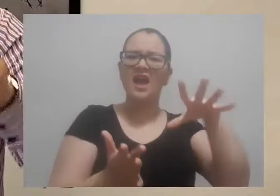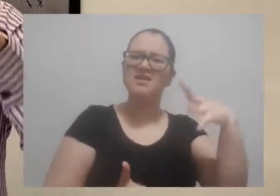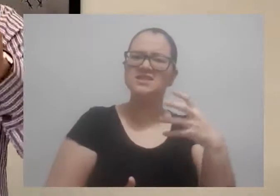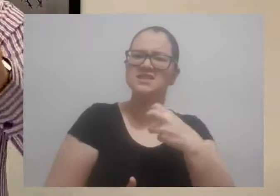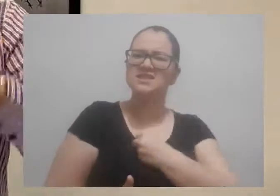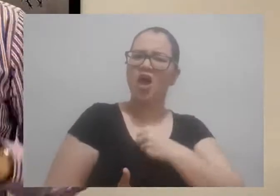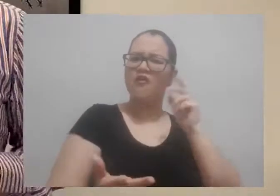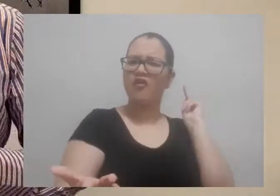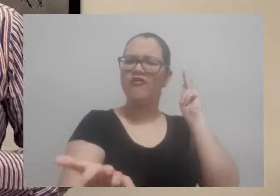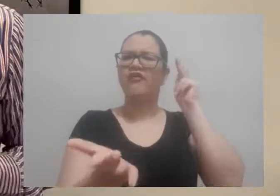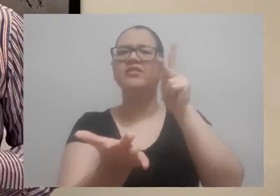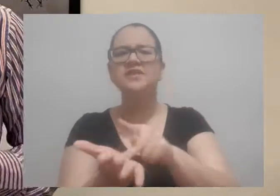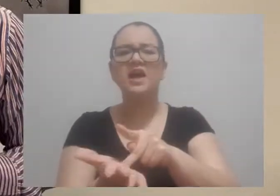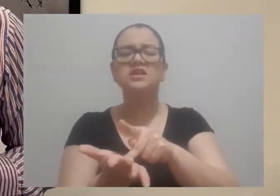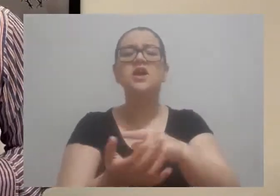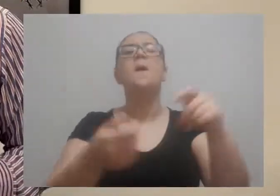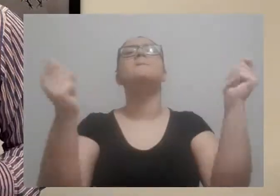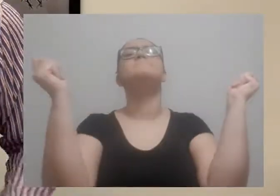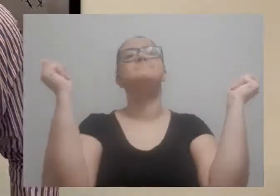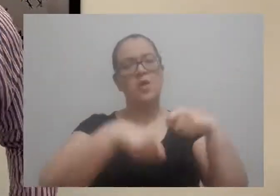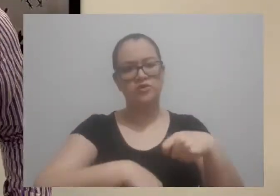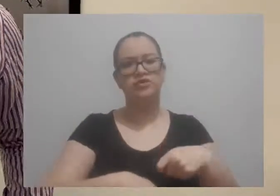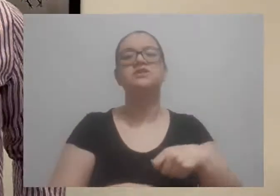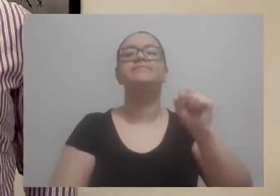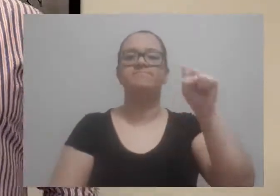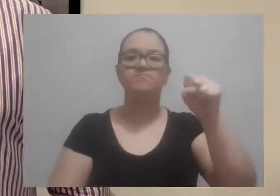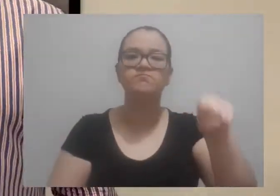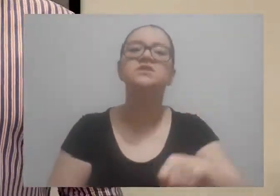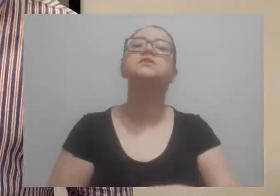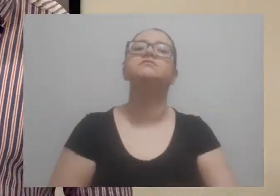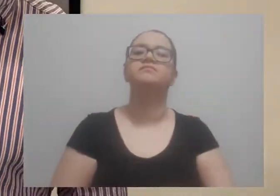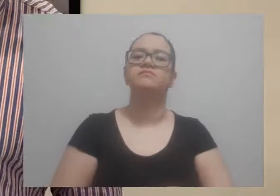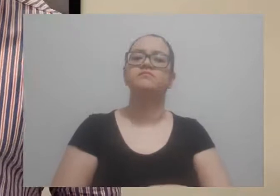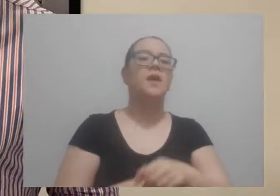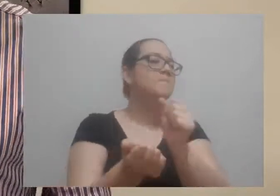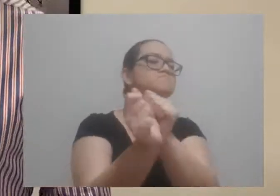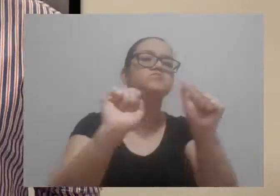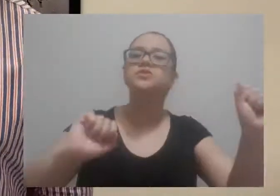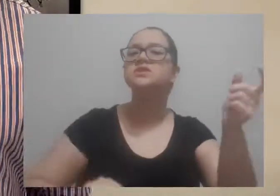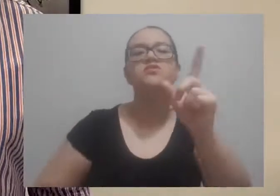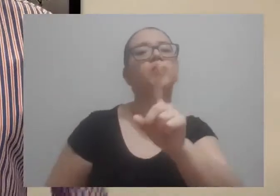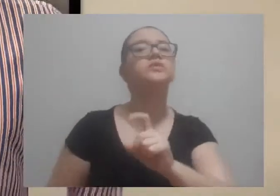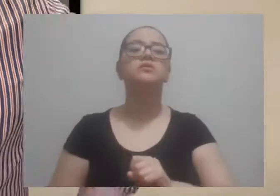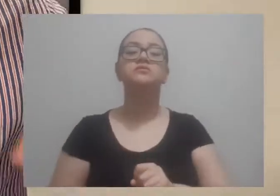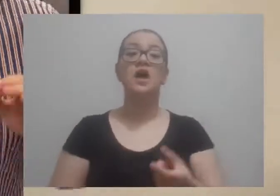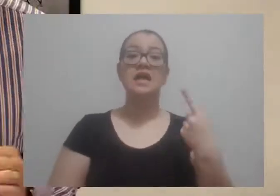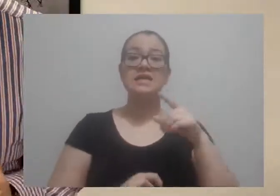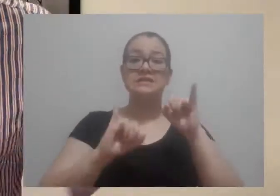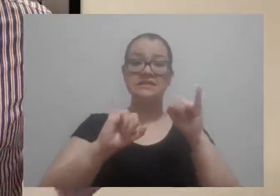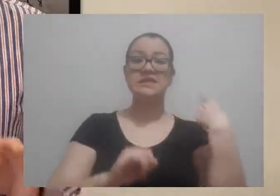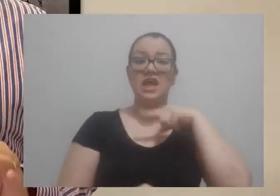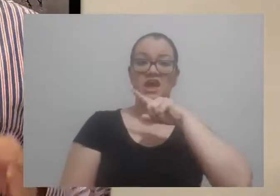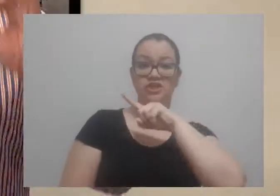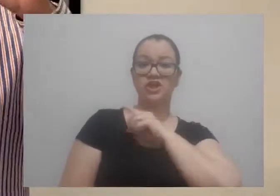podem realmente viver nesse contexto. Enquanto eu e você, nós vivemos pelos princípios deste mundo, será